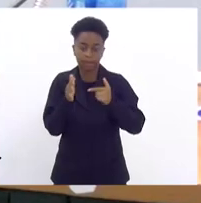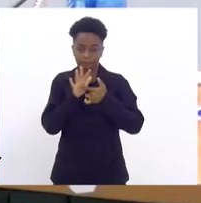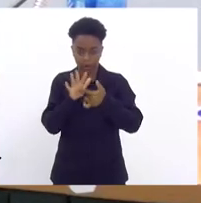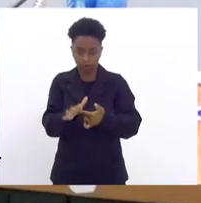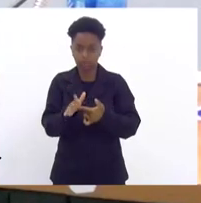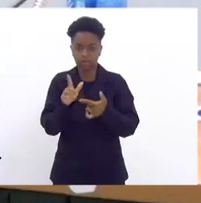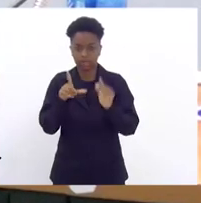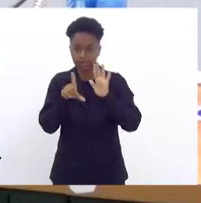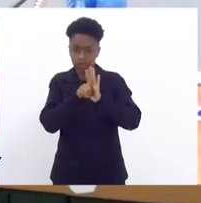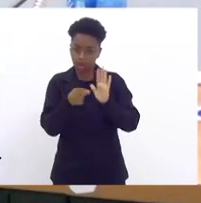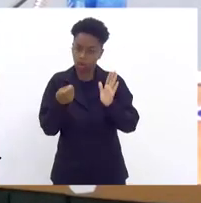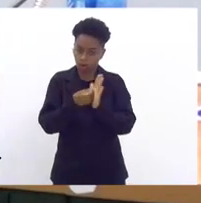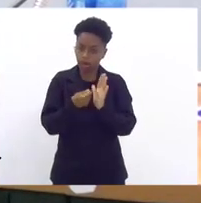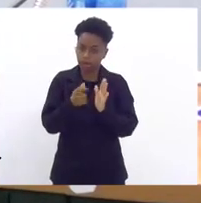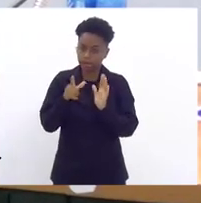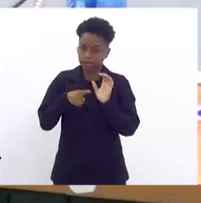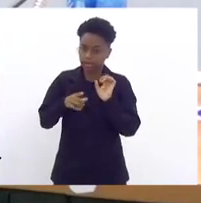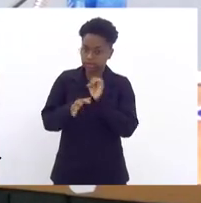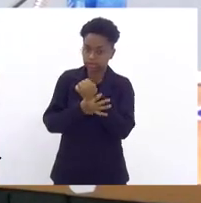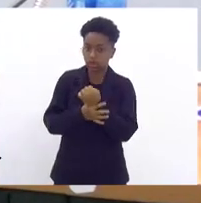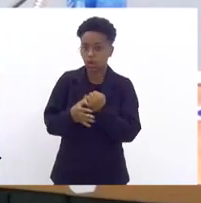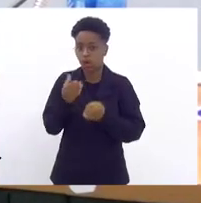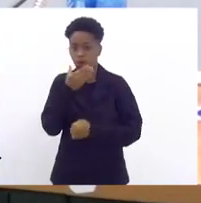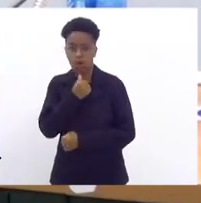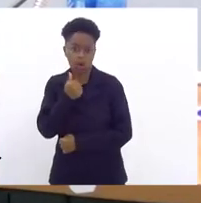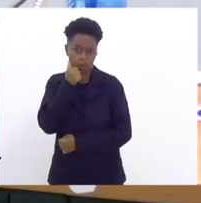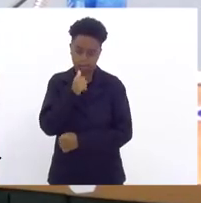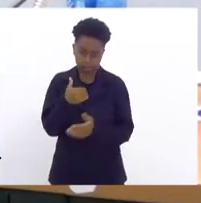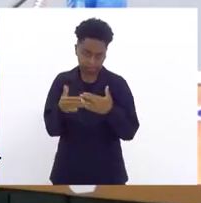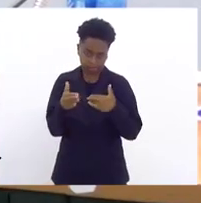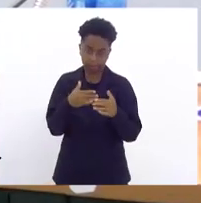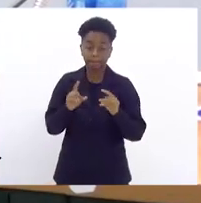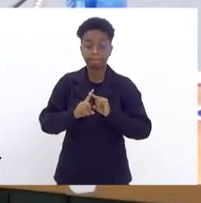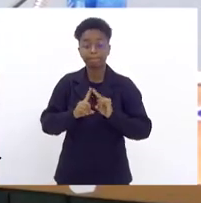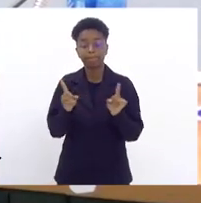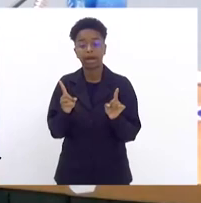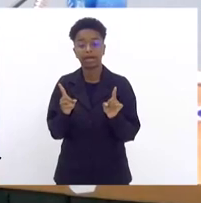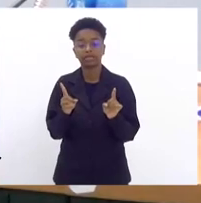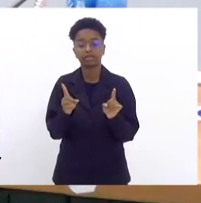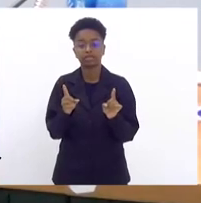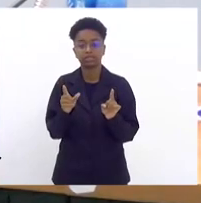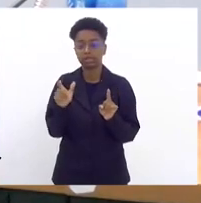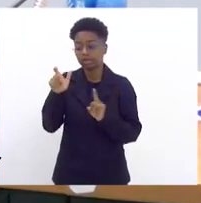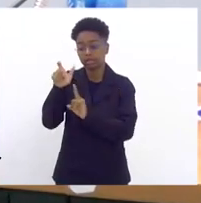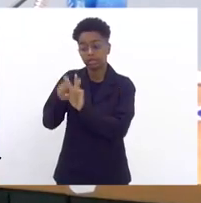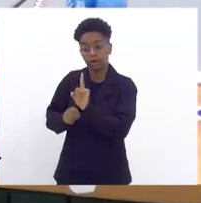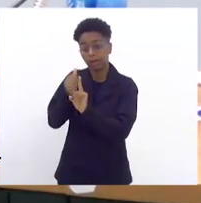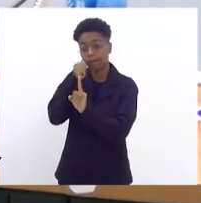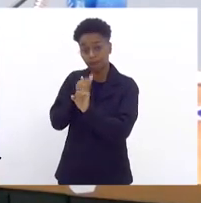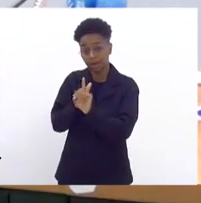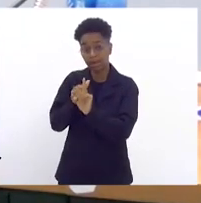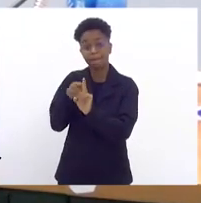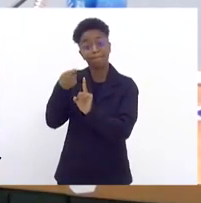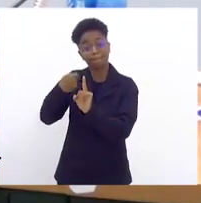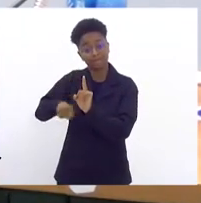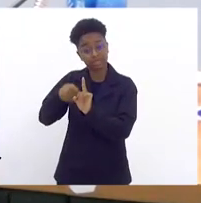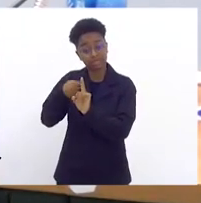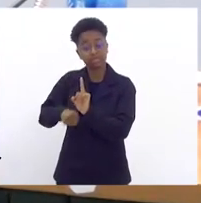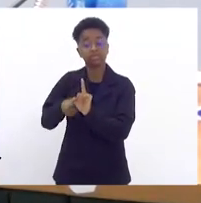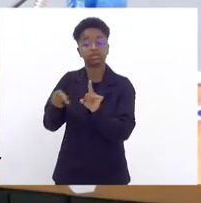possibilidade que ela Lhe garante que seja do homem seja é para que essas mulheres tenham